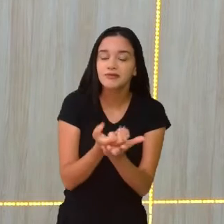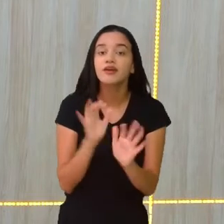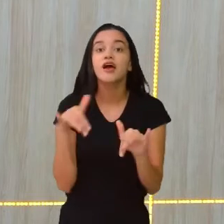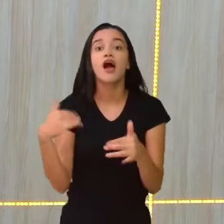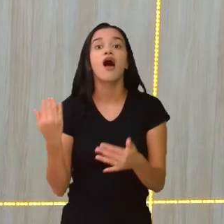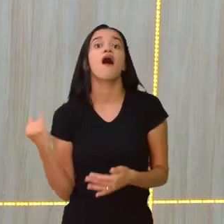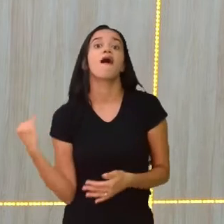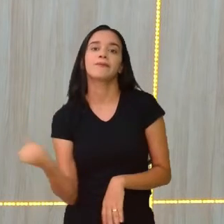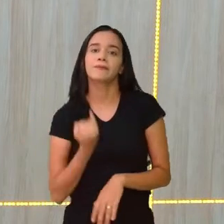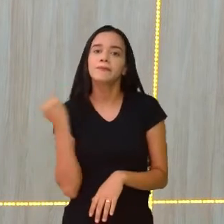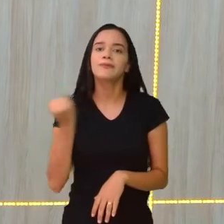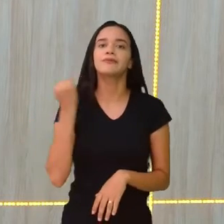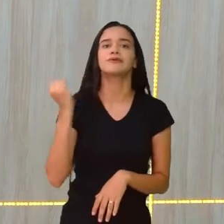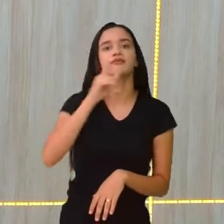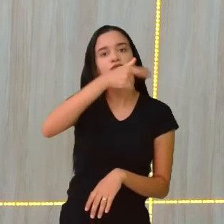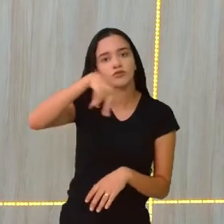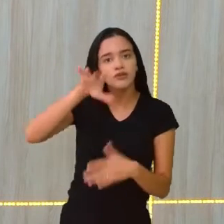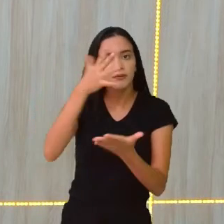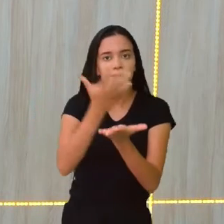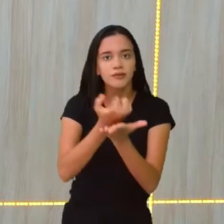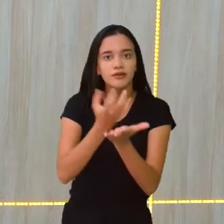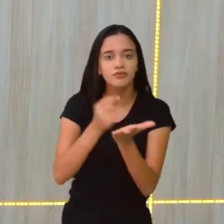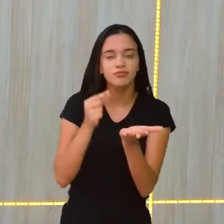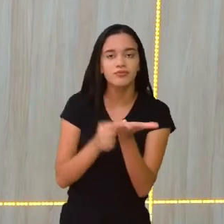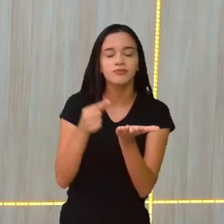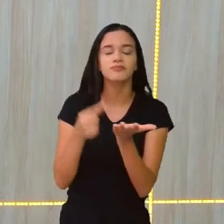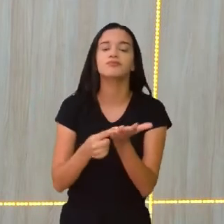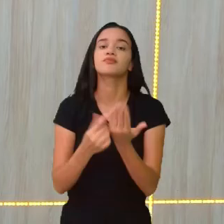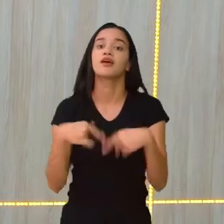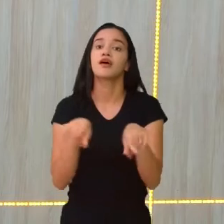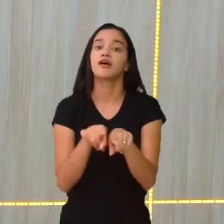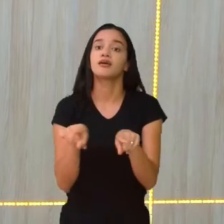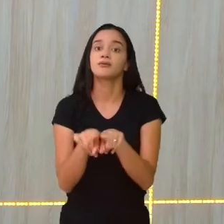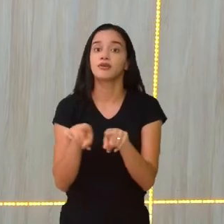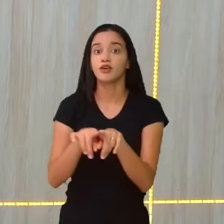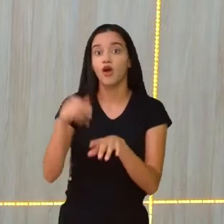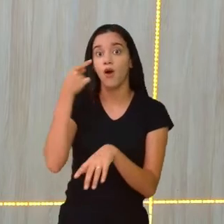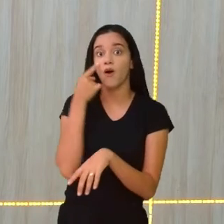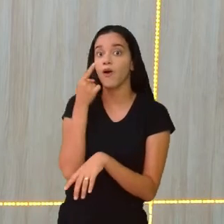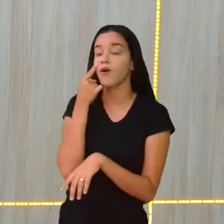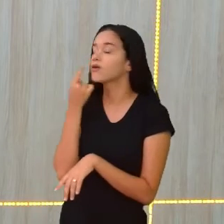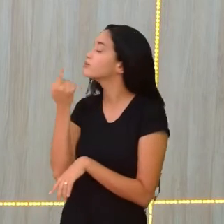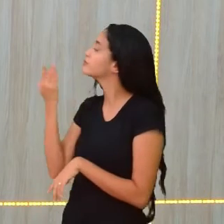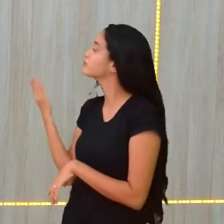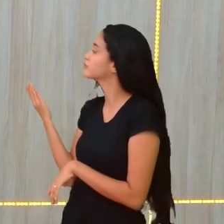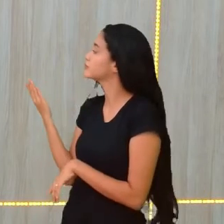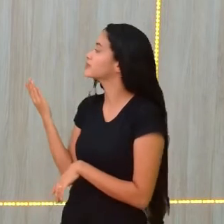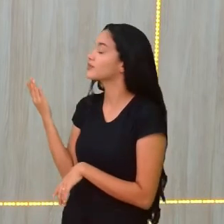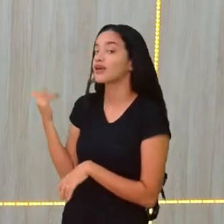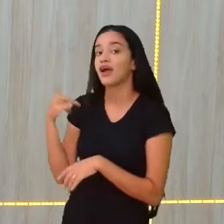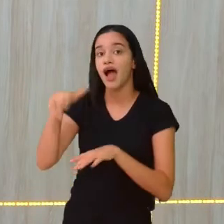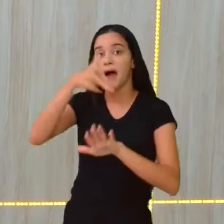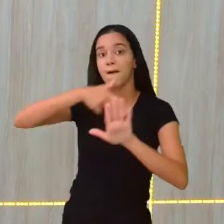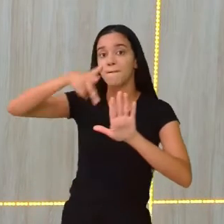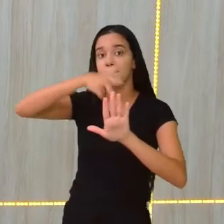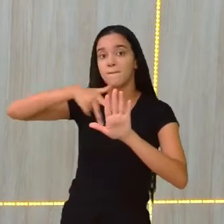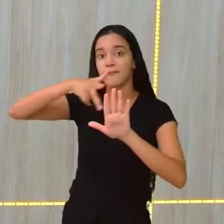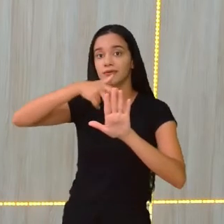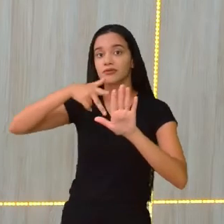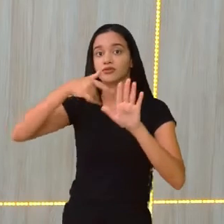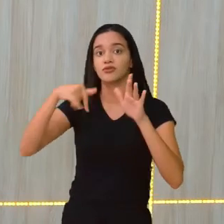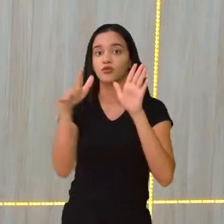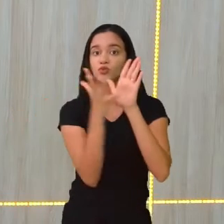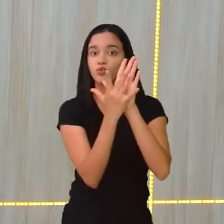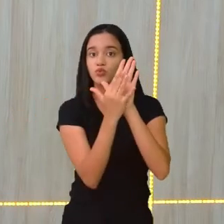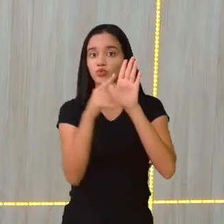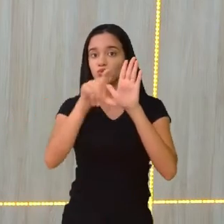muito importante que vocês baixem o aplicativo. Cleitinho vai botar aí o QR Code para vocês verem. Então, vocês baixando o